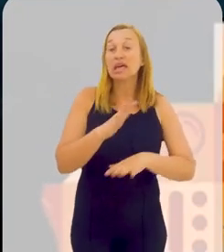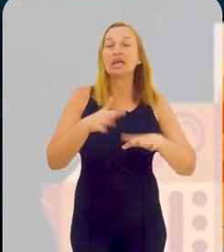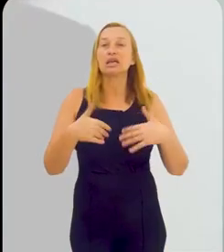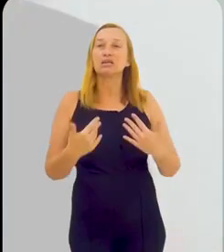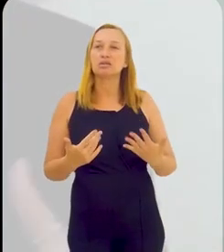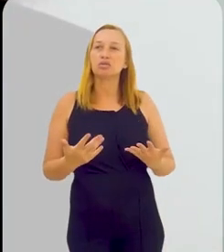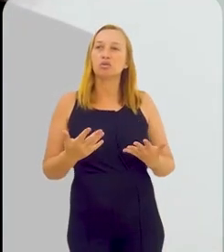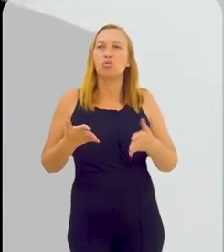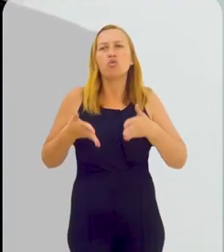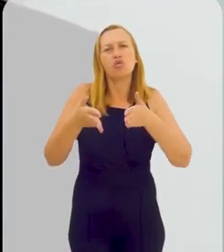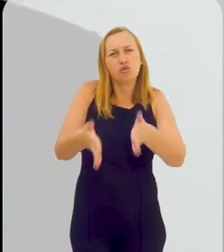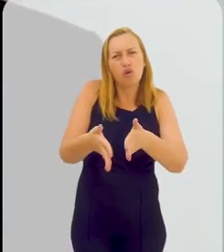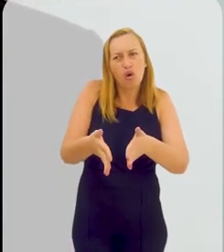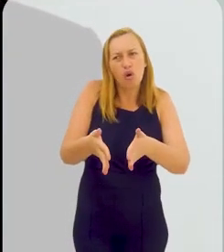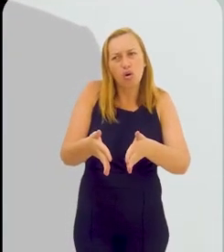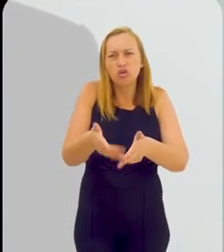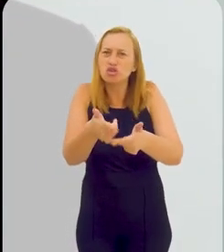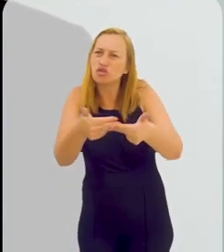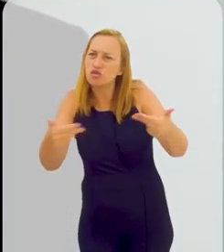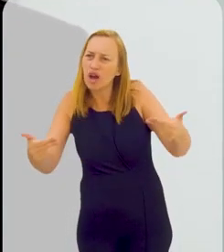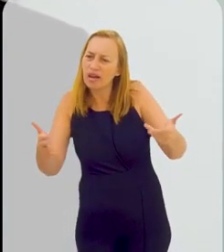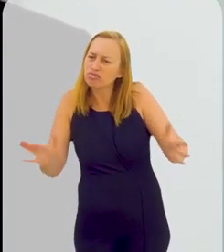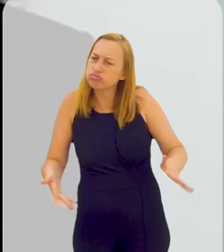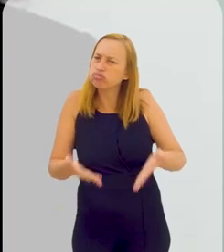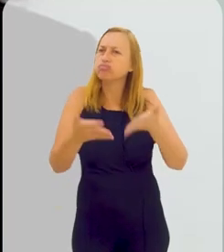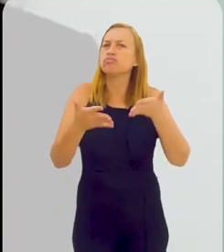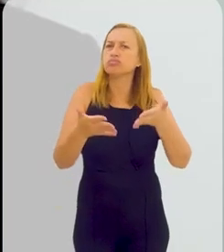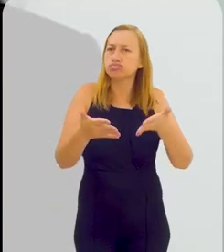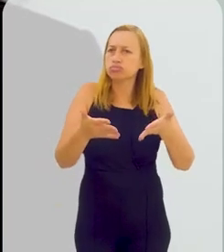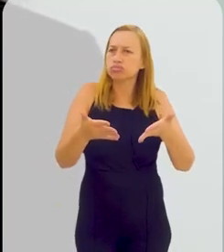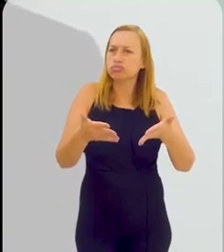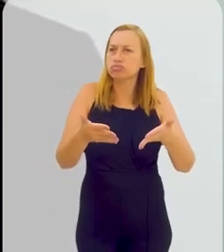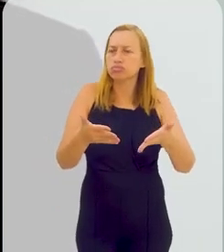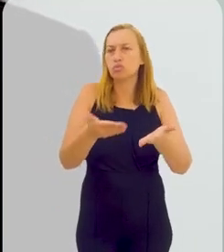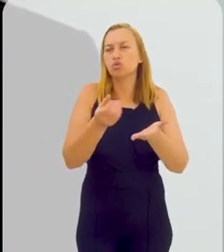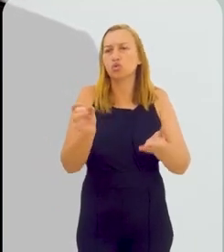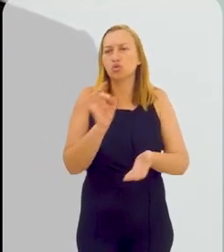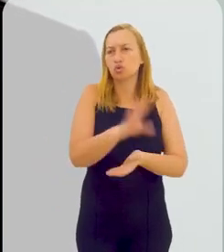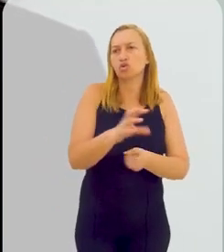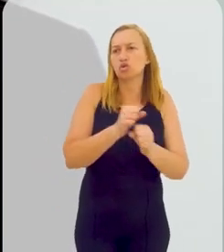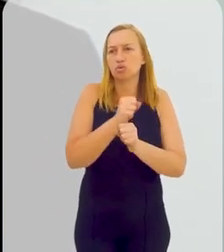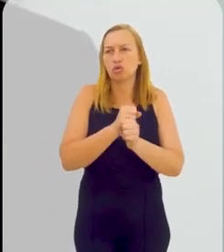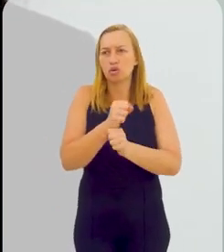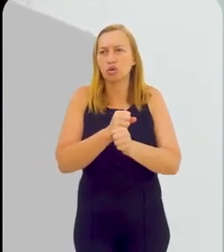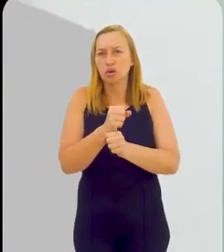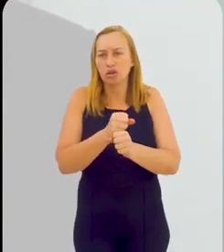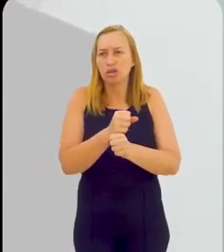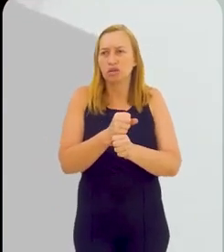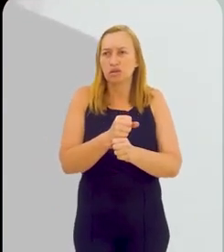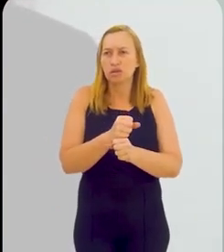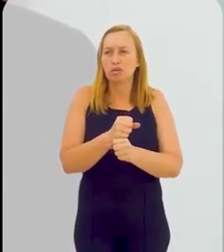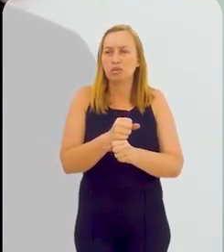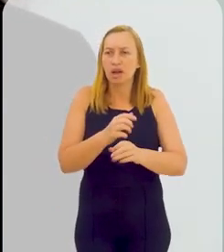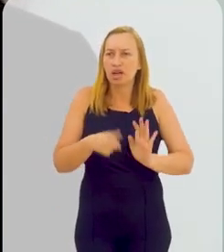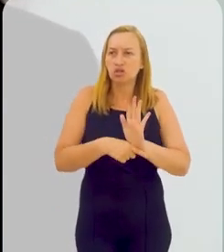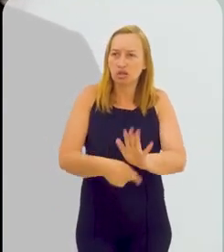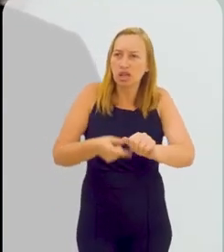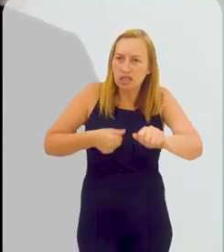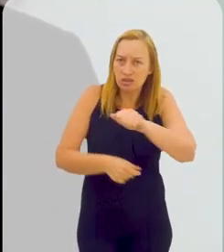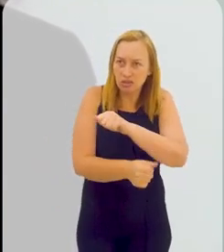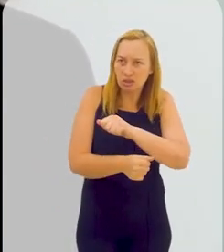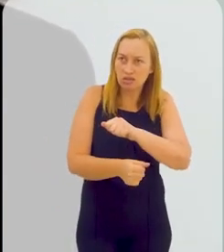fluminense. E, inclusive, é foco de uma série de incentivos que foram dados nos últimos anos justamente para viabilizar